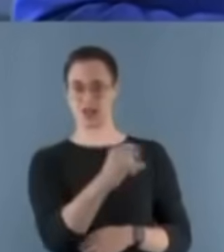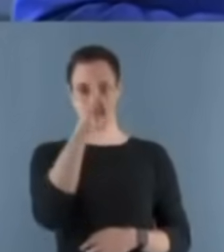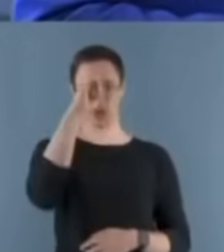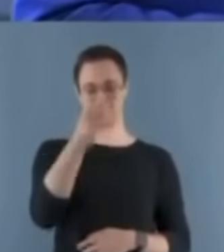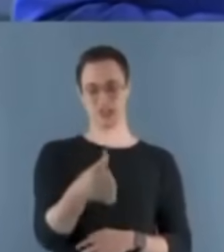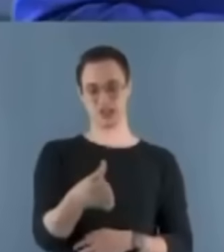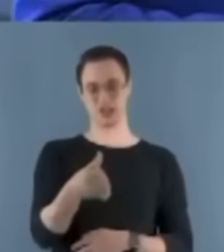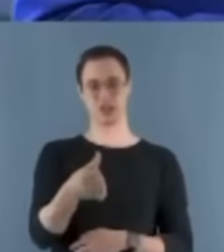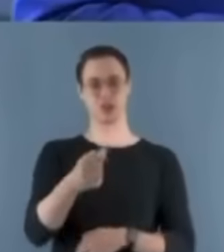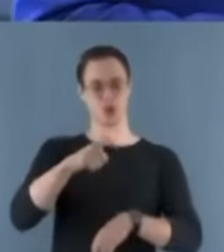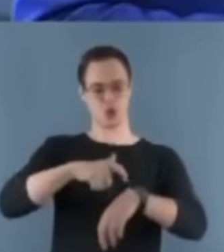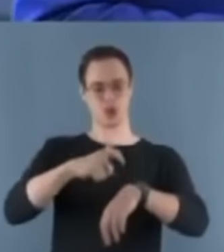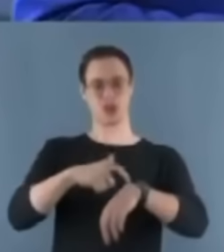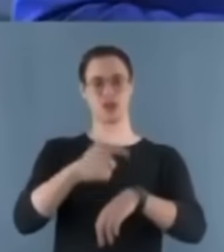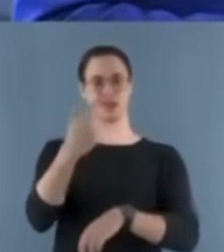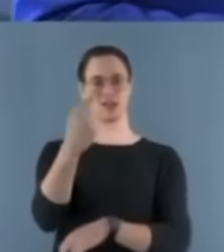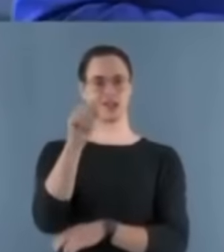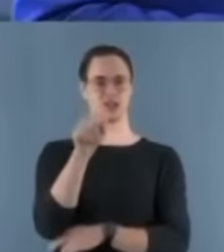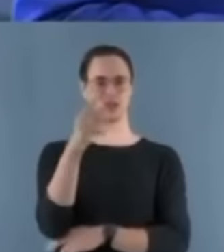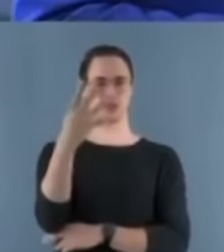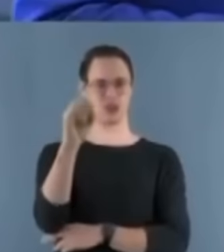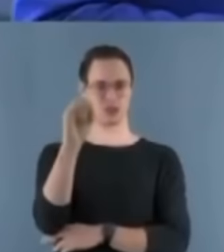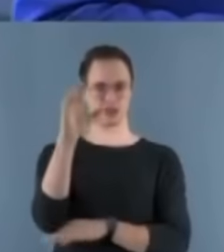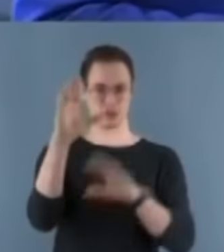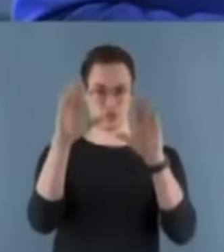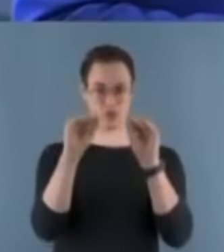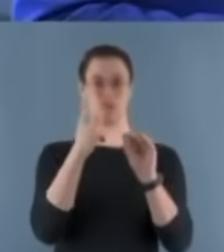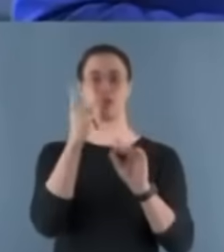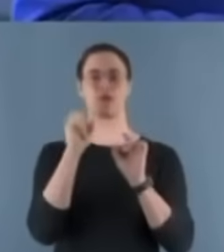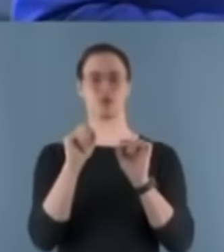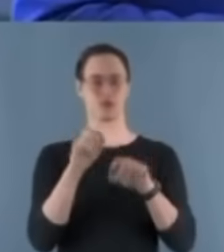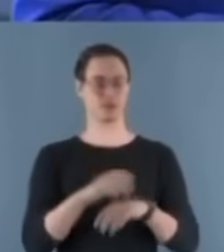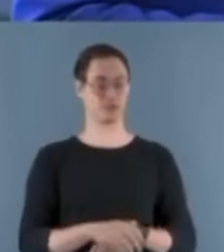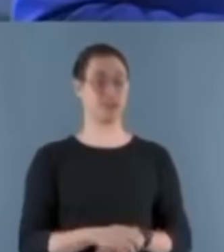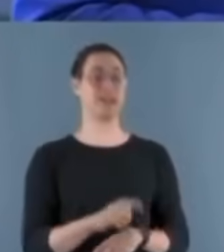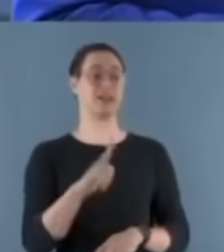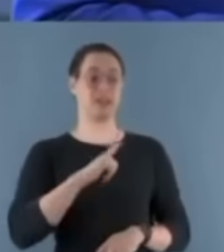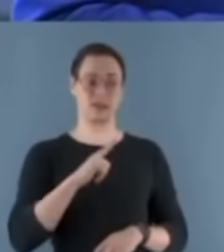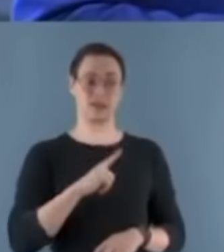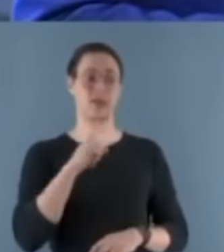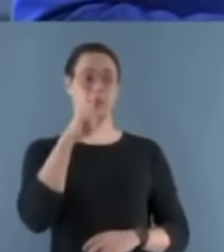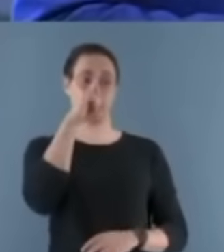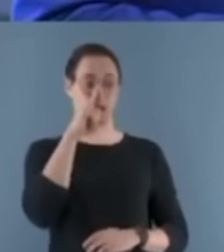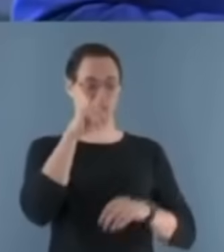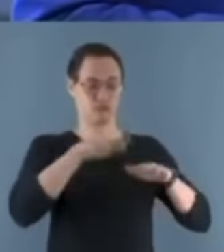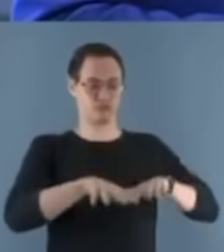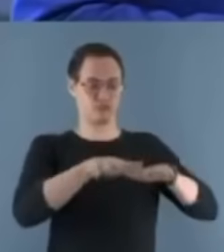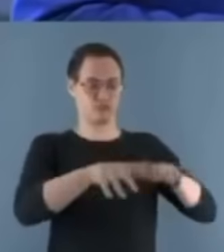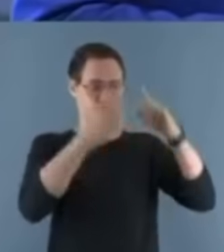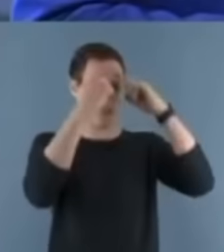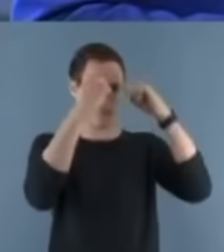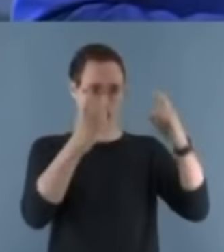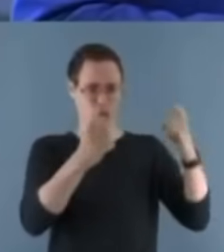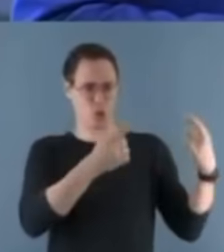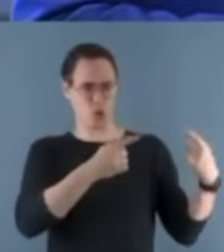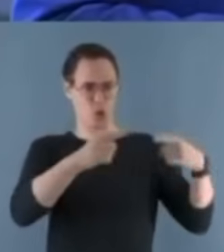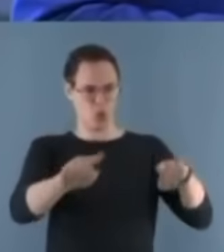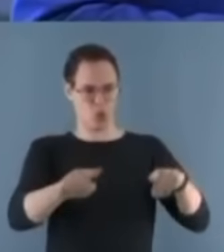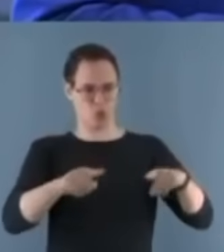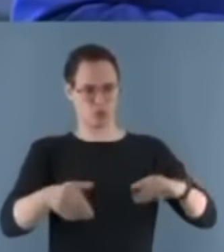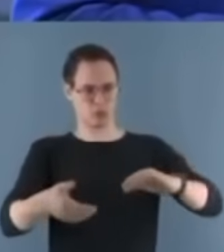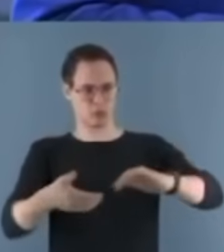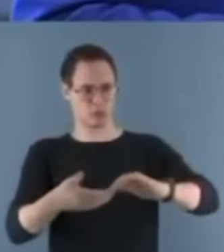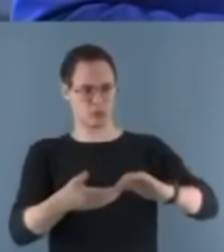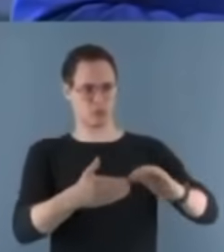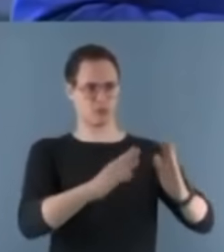às 19h40, diz o seguinte: contudo, há risco de ações violentas contra edifícios públicos